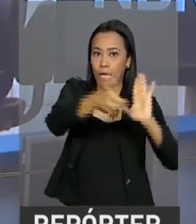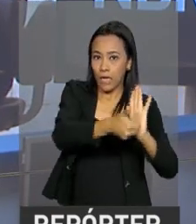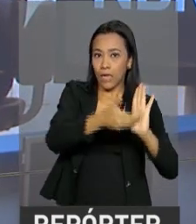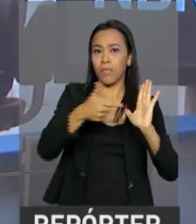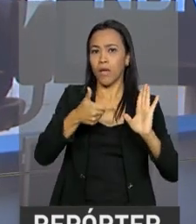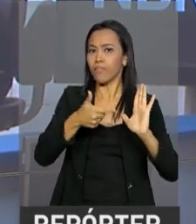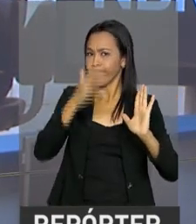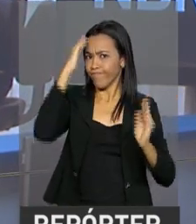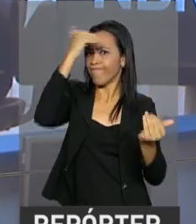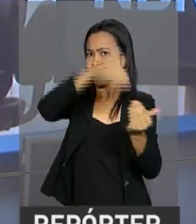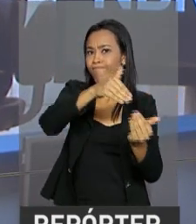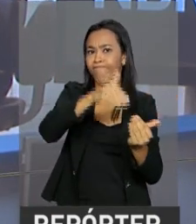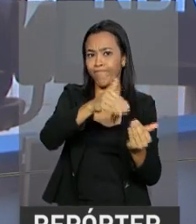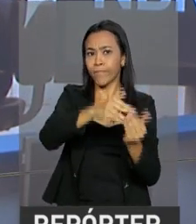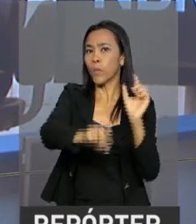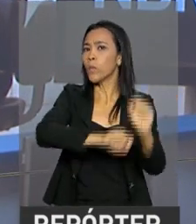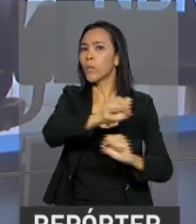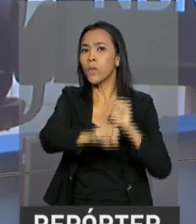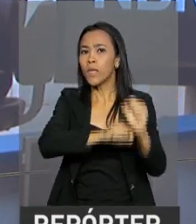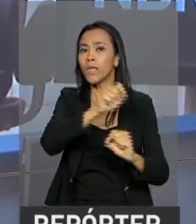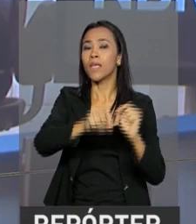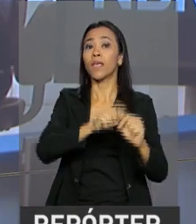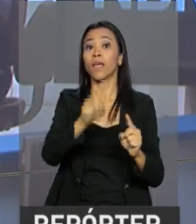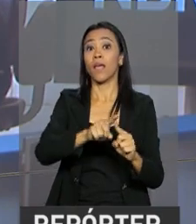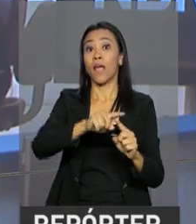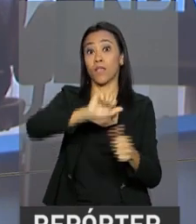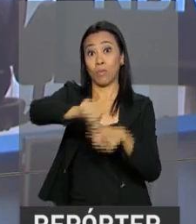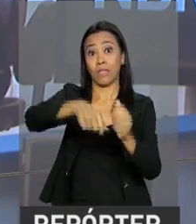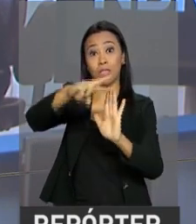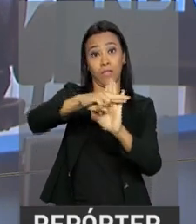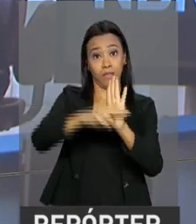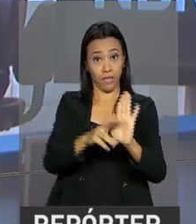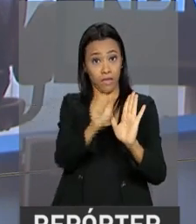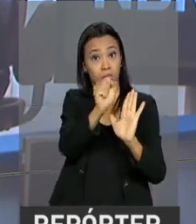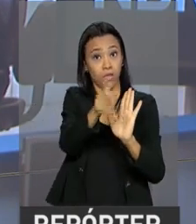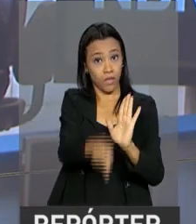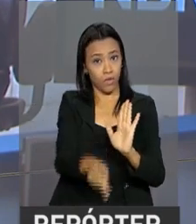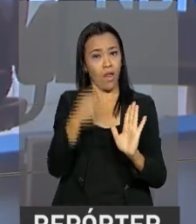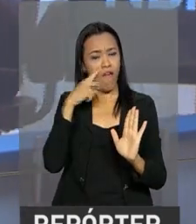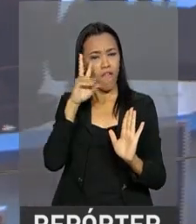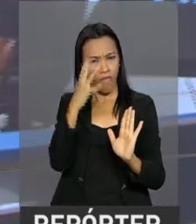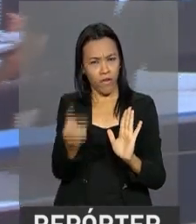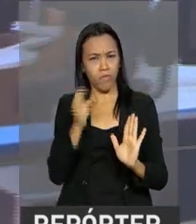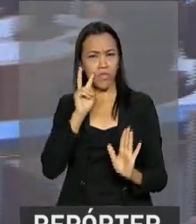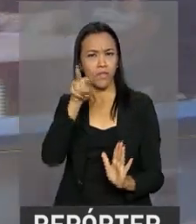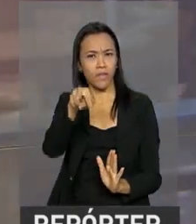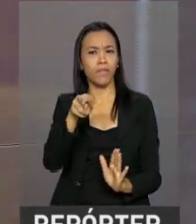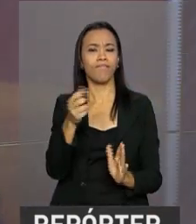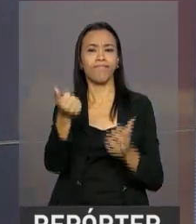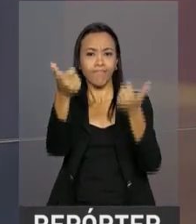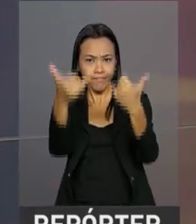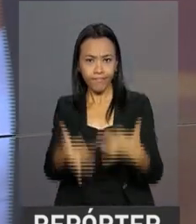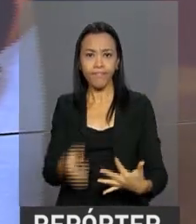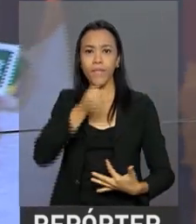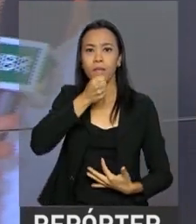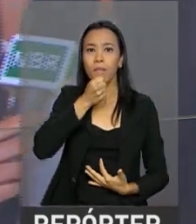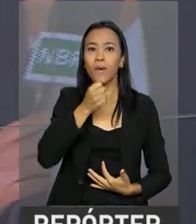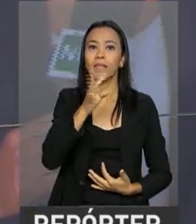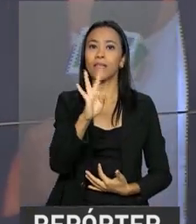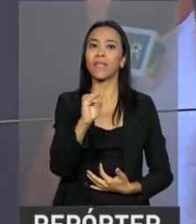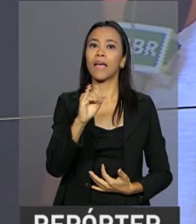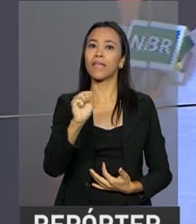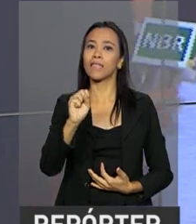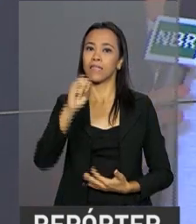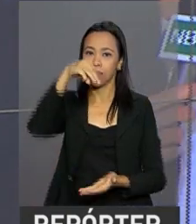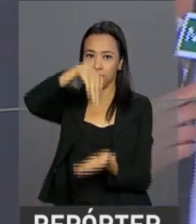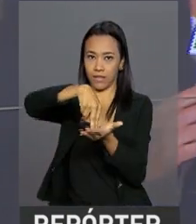parecer favorável à tramitação da reforma na Previdência Social vamos saber os detalhes com a repórter Taíssa dias que está lá no Palácio do